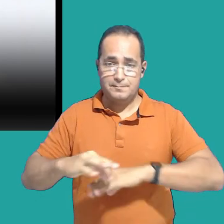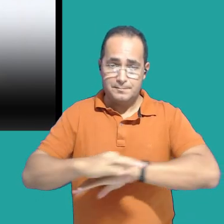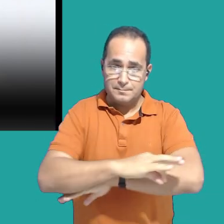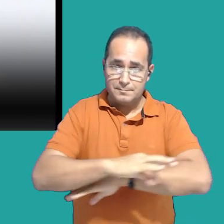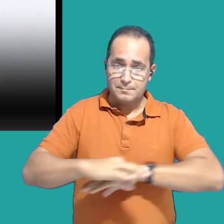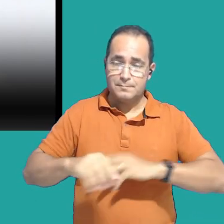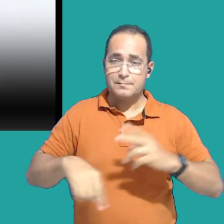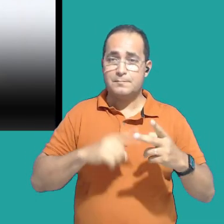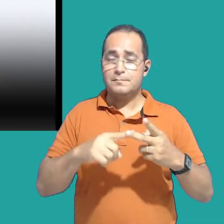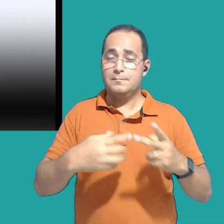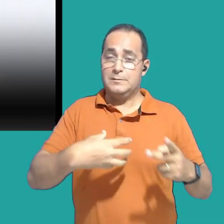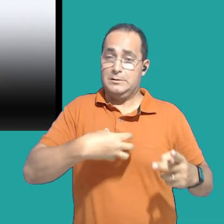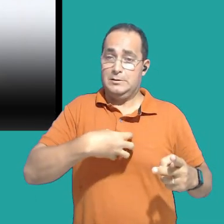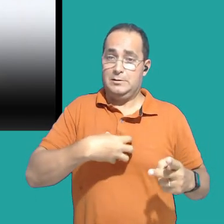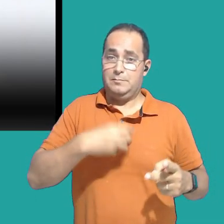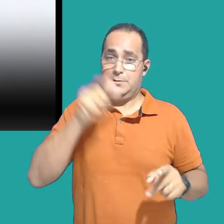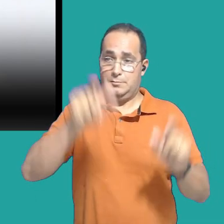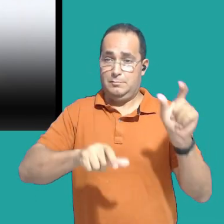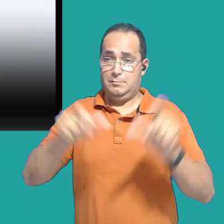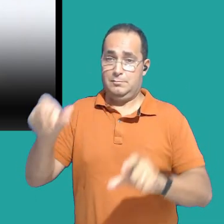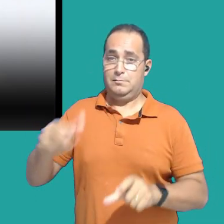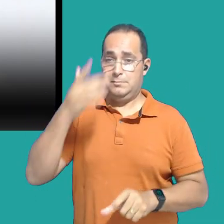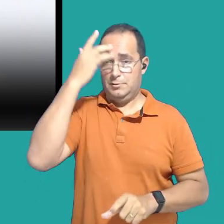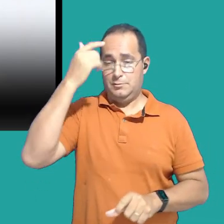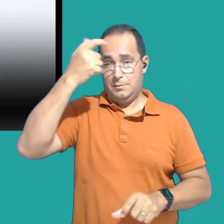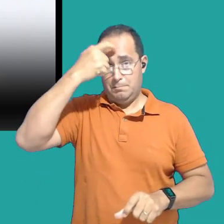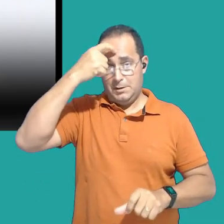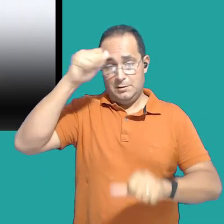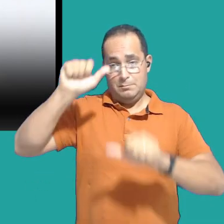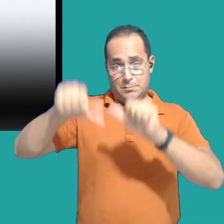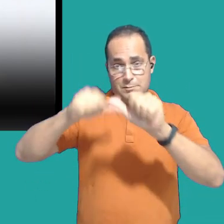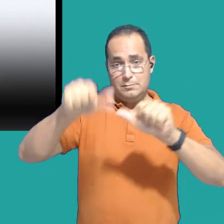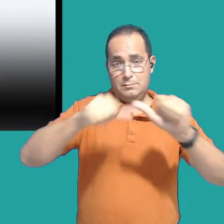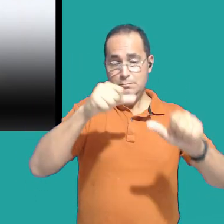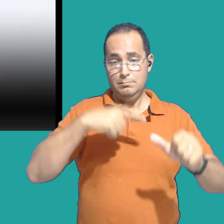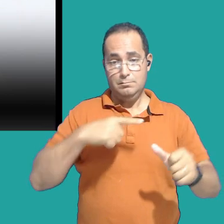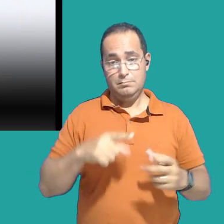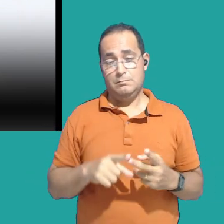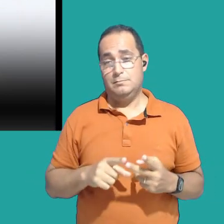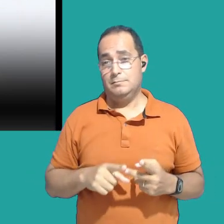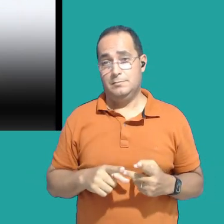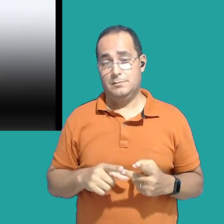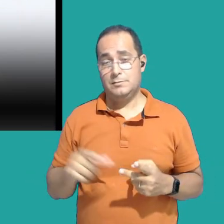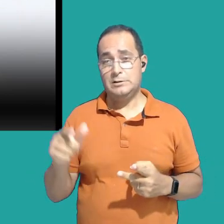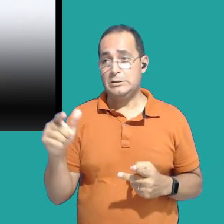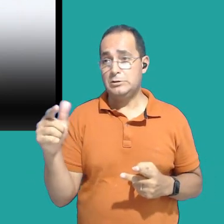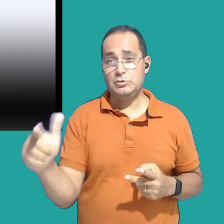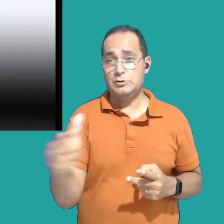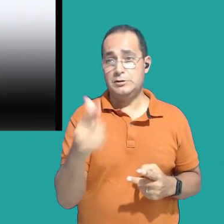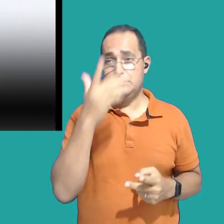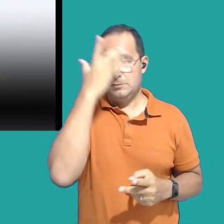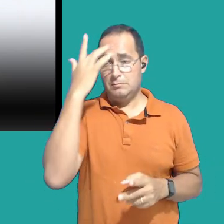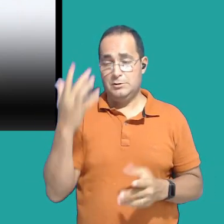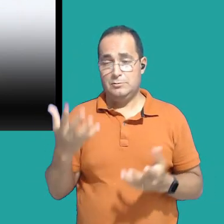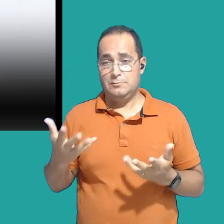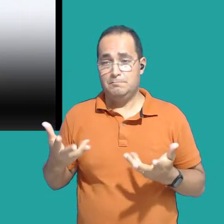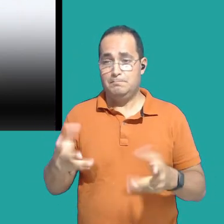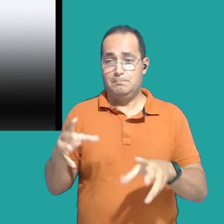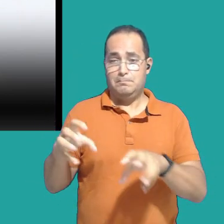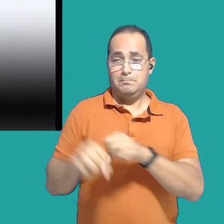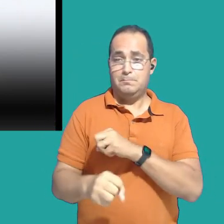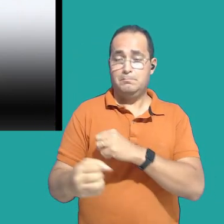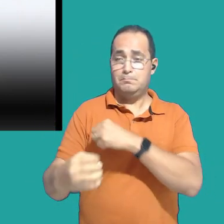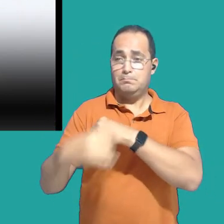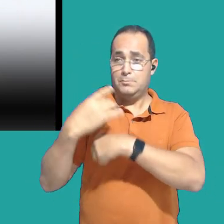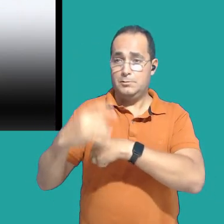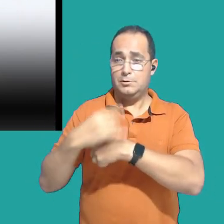arquitetônicas, as barreiras atitudinais, porque na escola não tinha nenhuma pessoa